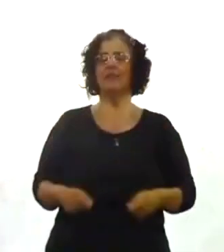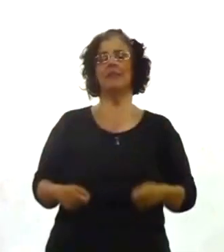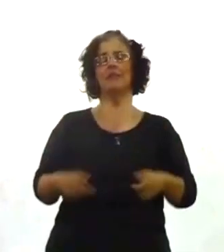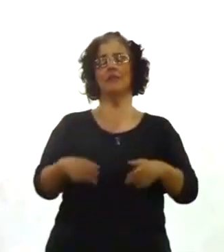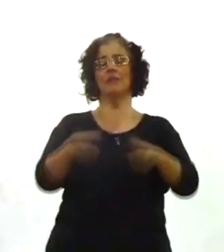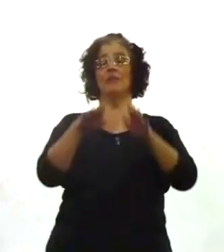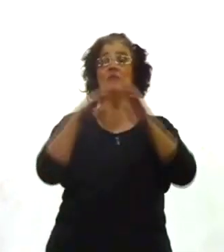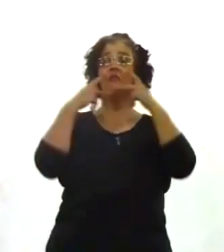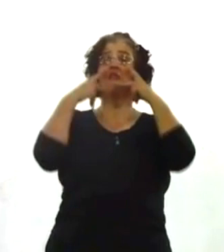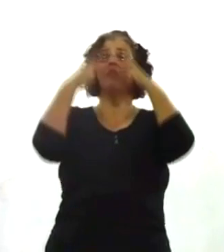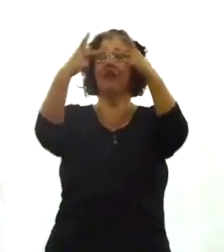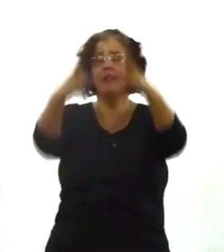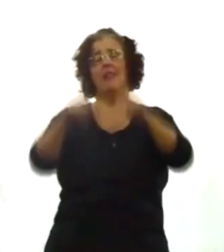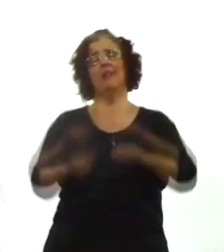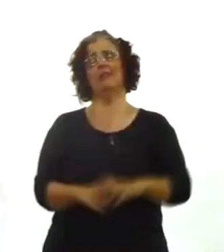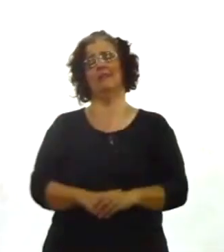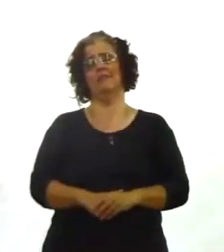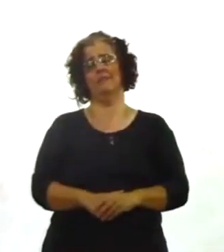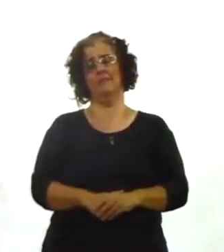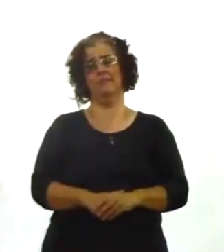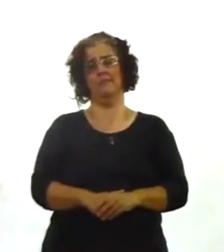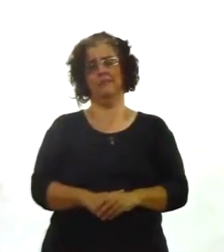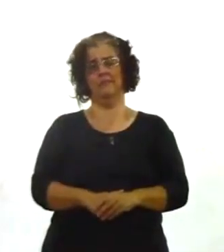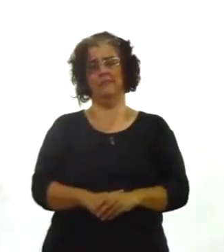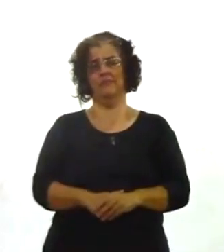Você já parou para pensar nessas três coisas?